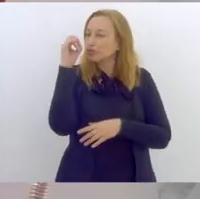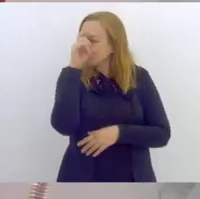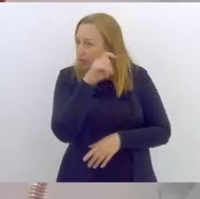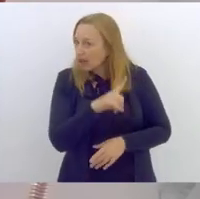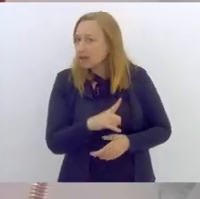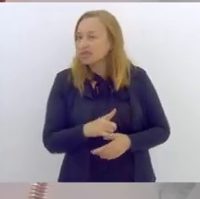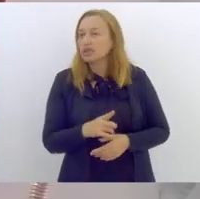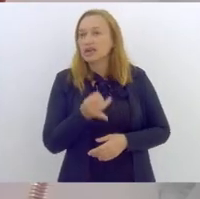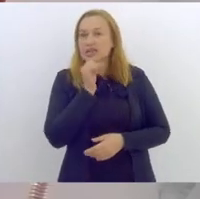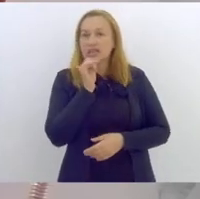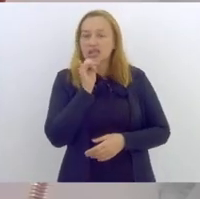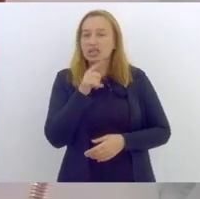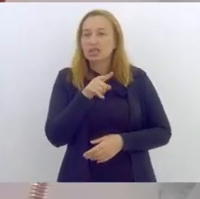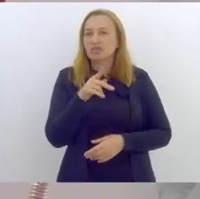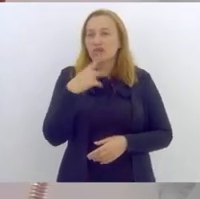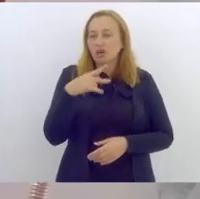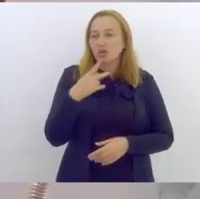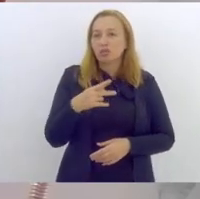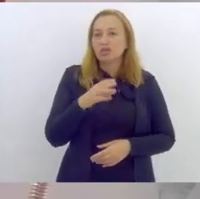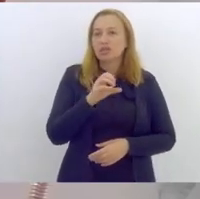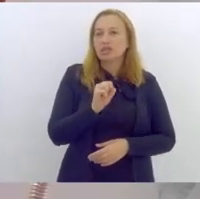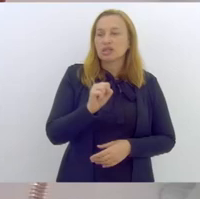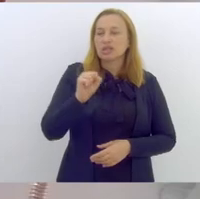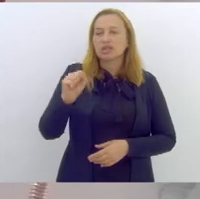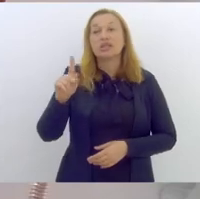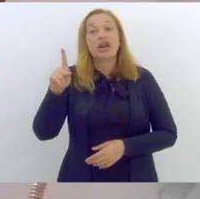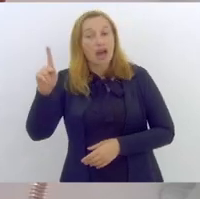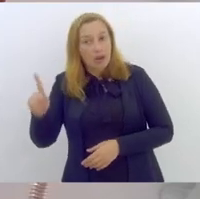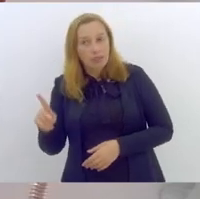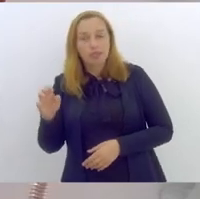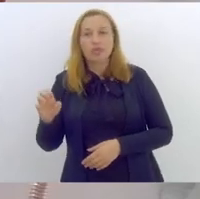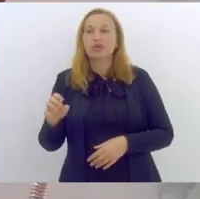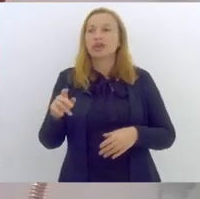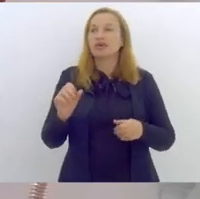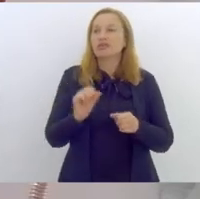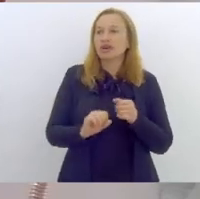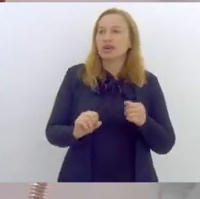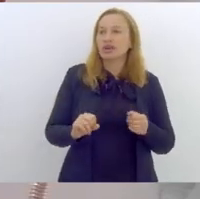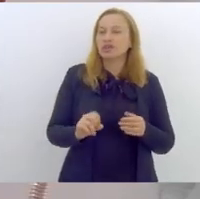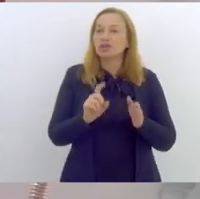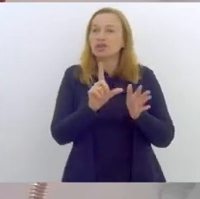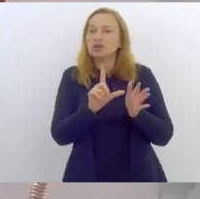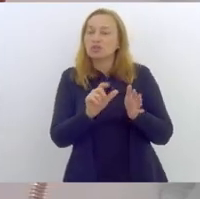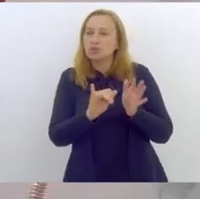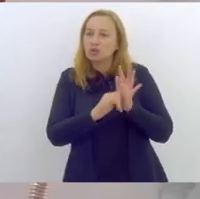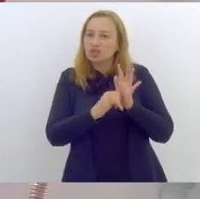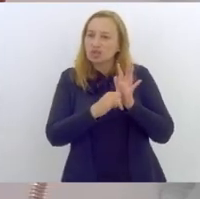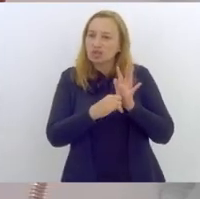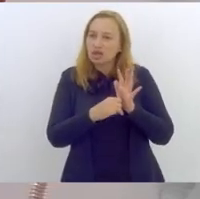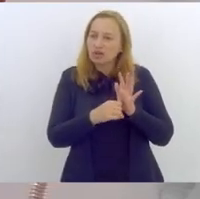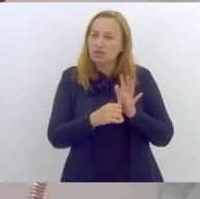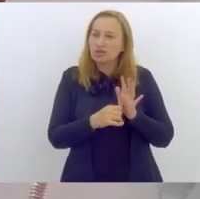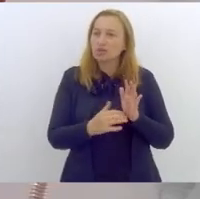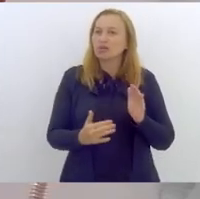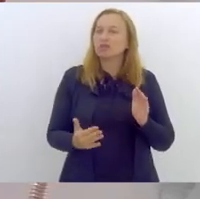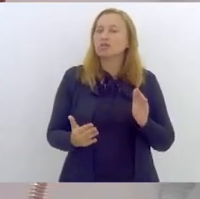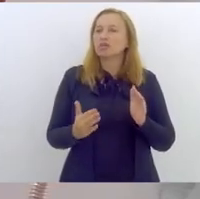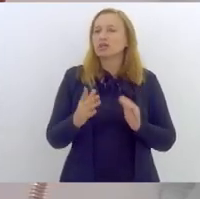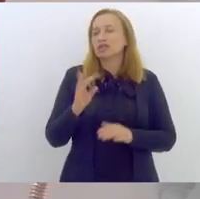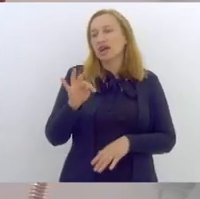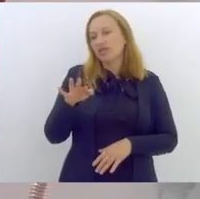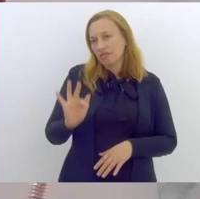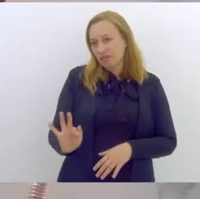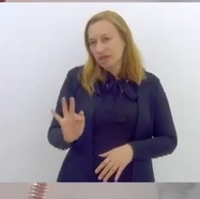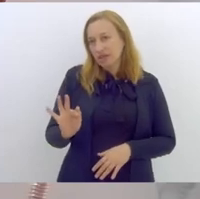por exemplo a gente tratou aqui na questão do SEAP que faríamos um edital de habilitação para o TAF